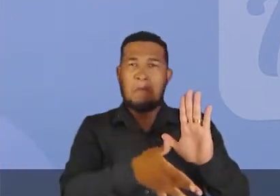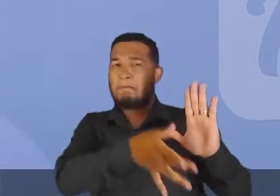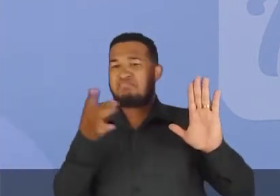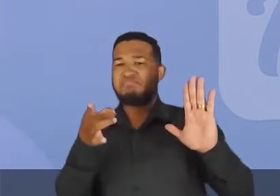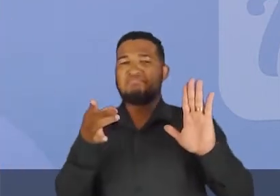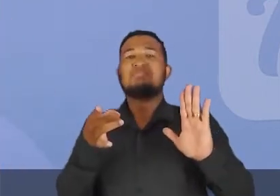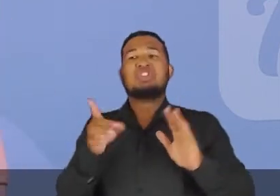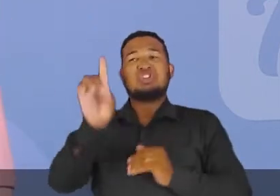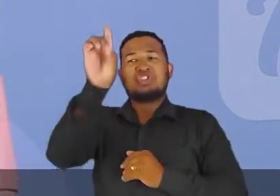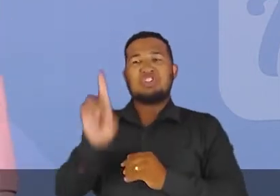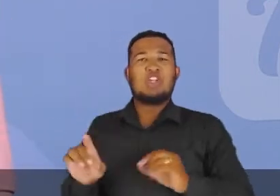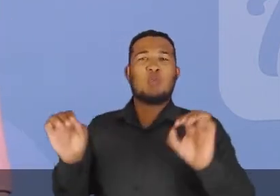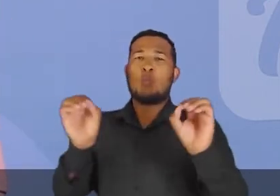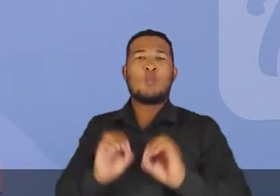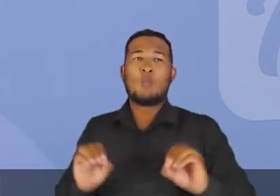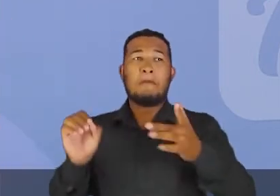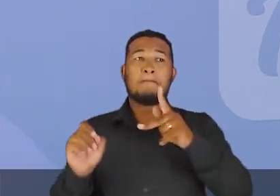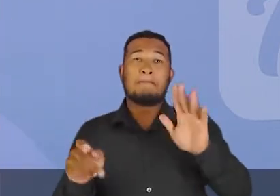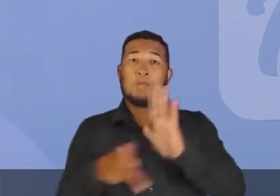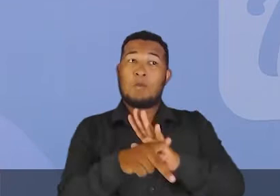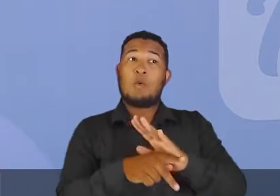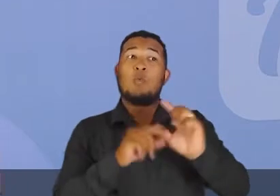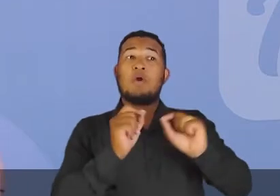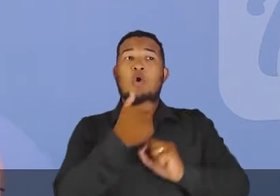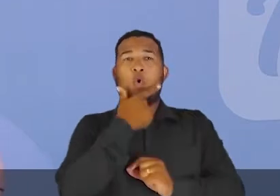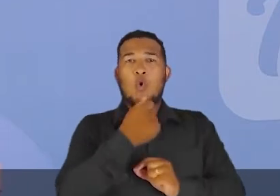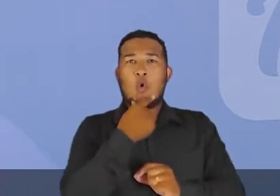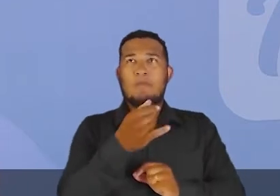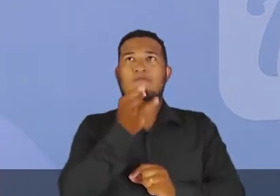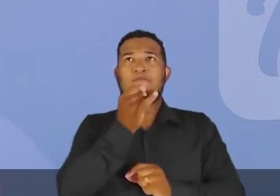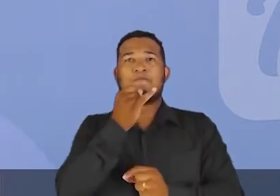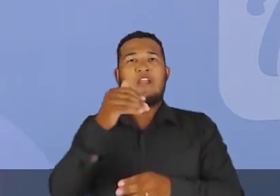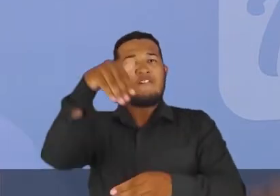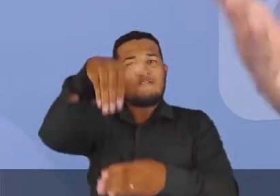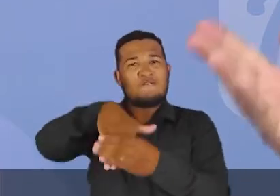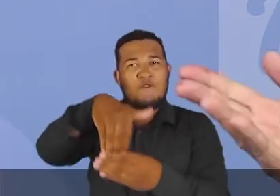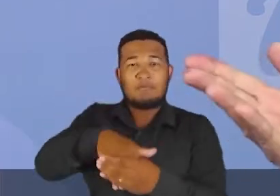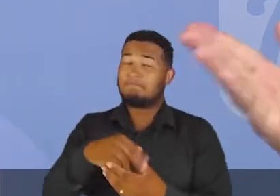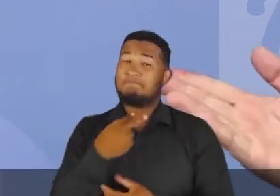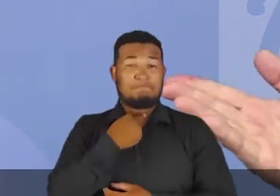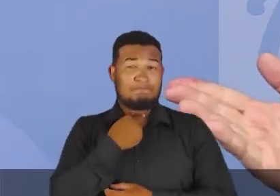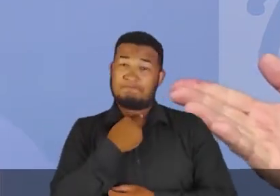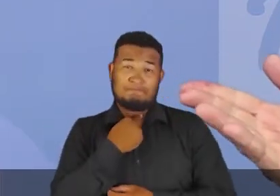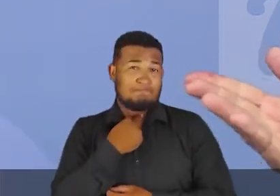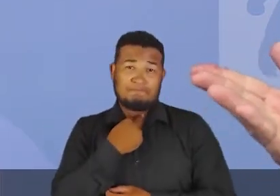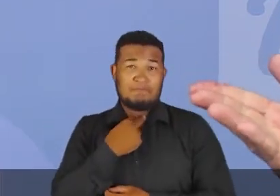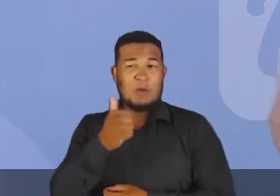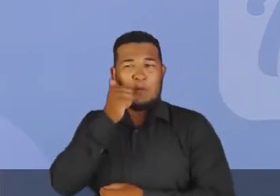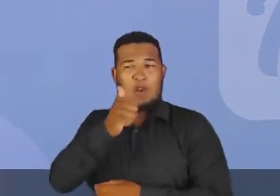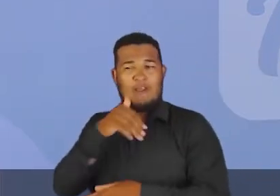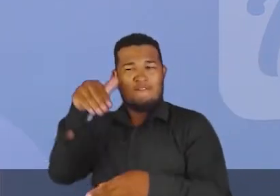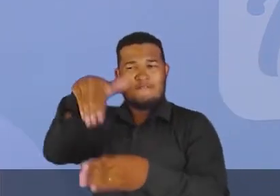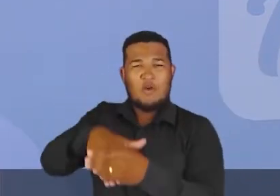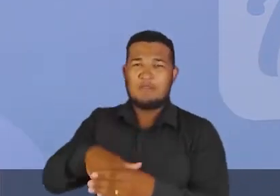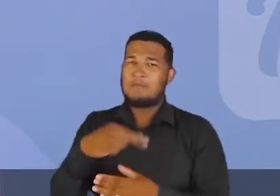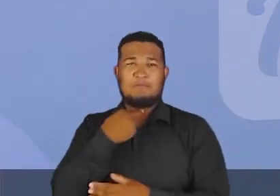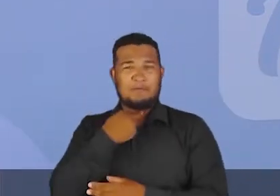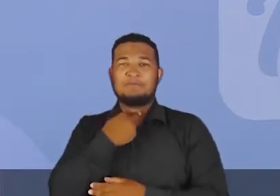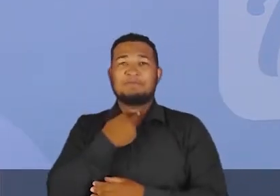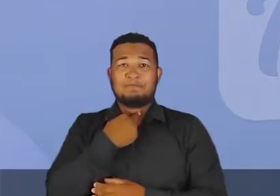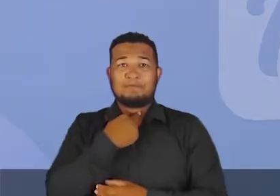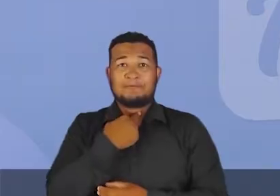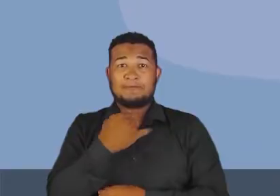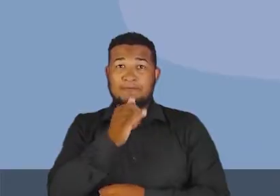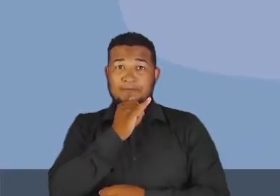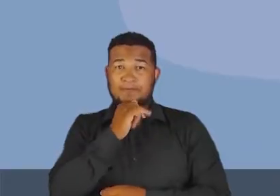diversos direitos que os homens tinham, por exemplo. O direito ao voto, por exemplo, só para citar um. Né? Essa mulher